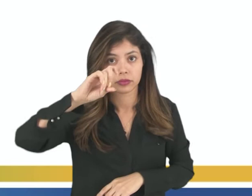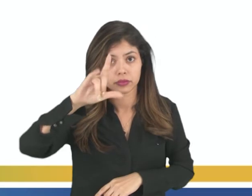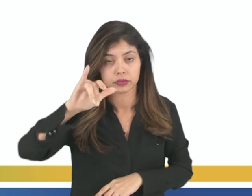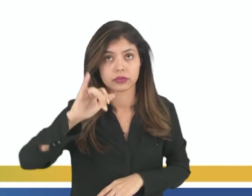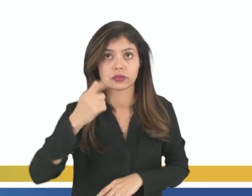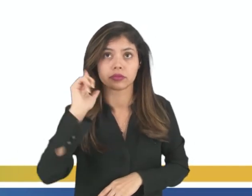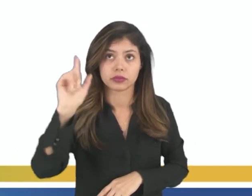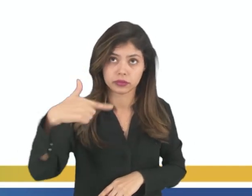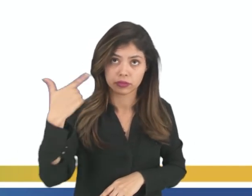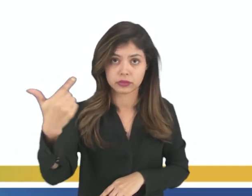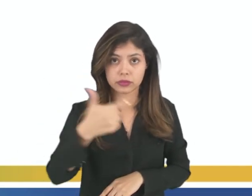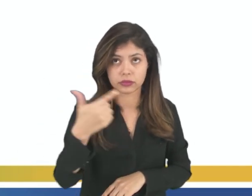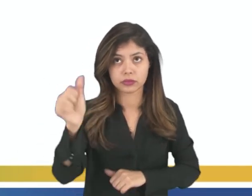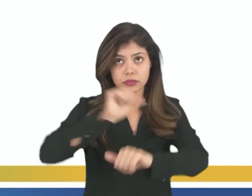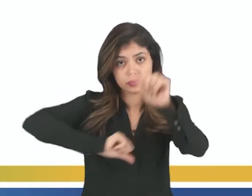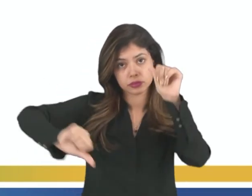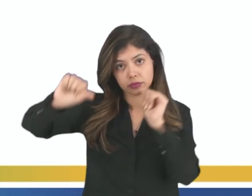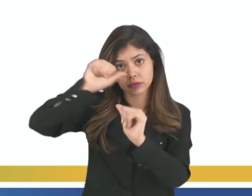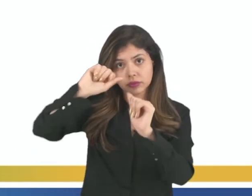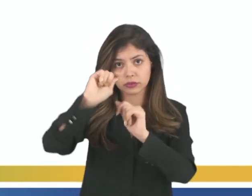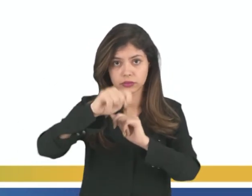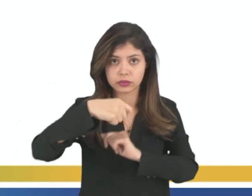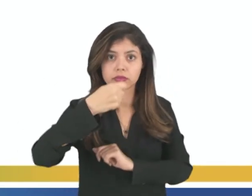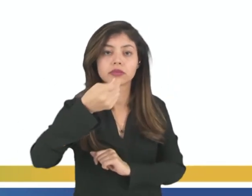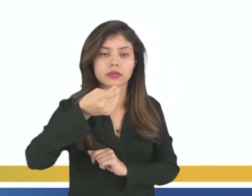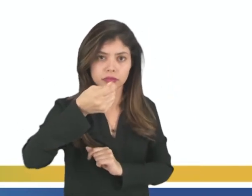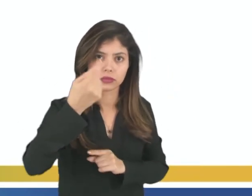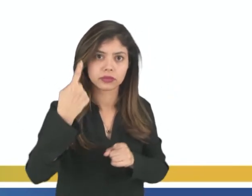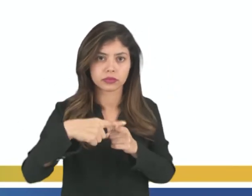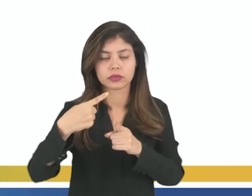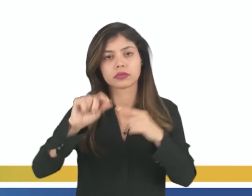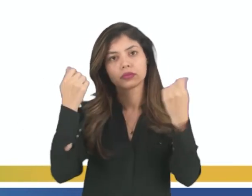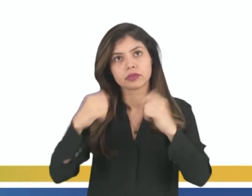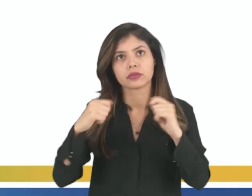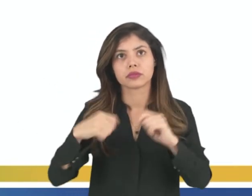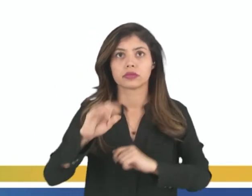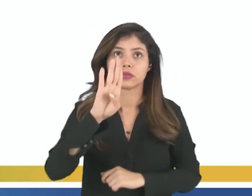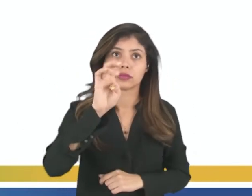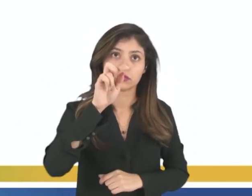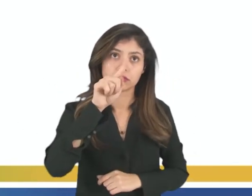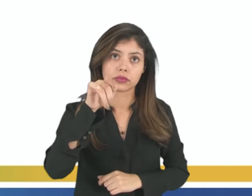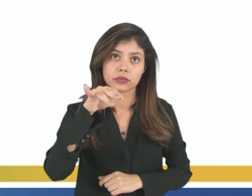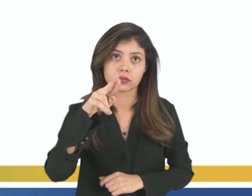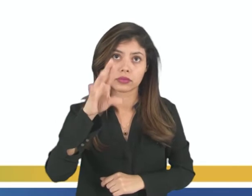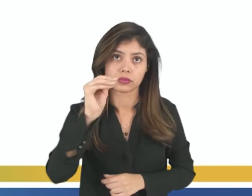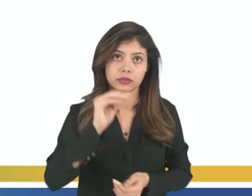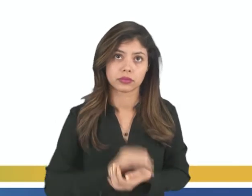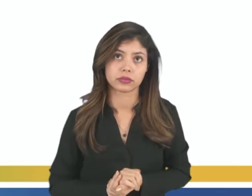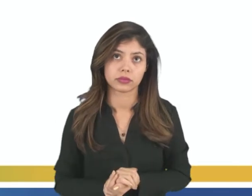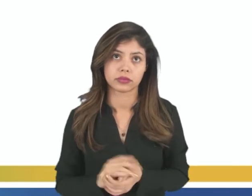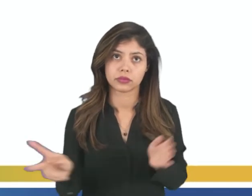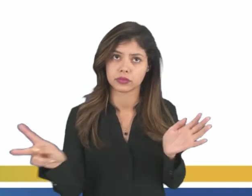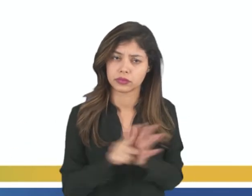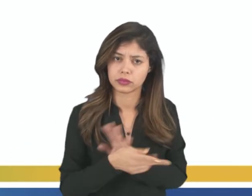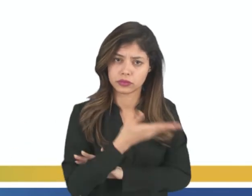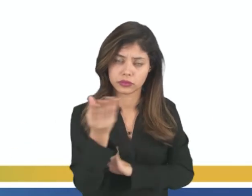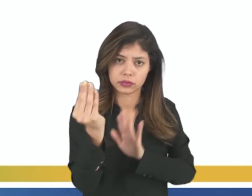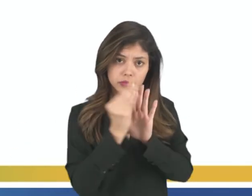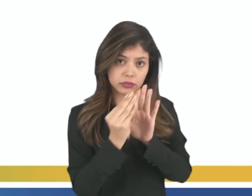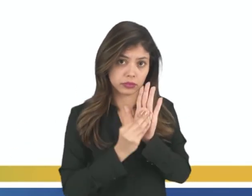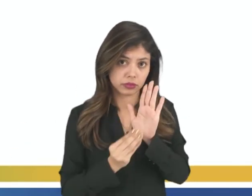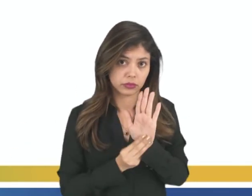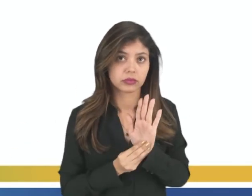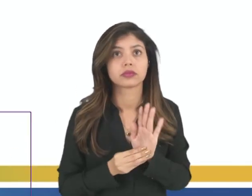a segunda equação nós invertemos o sinal, porque nós precisávamos do benzeno no produto e ele está no